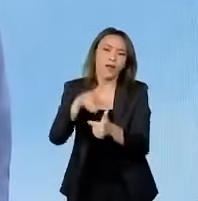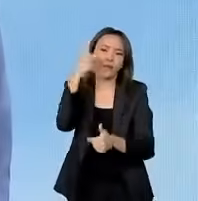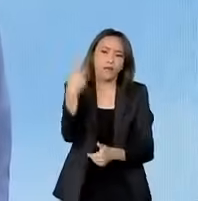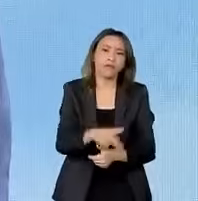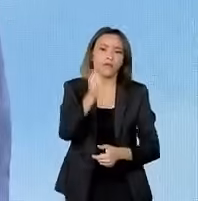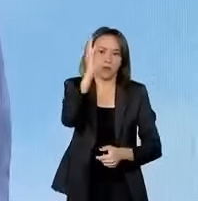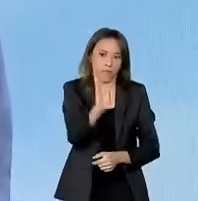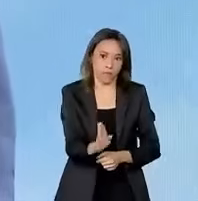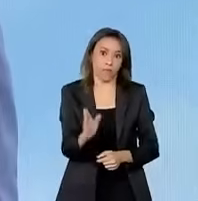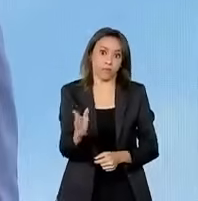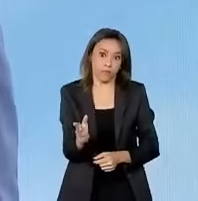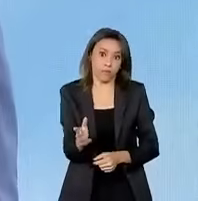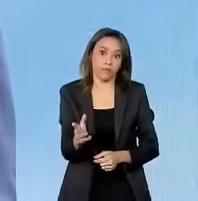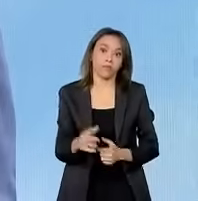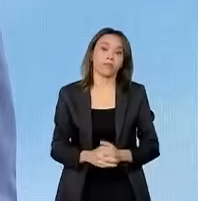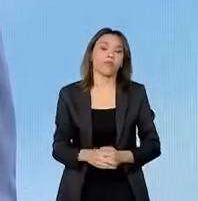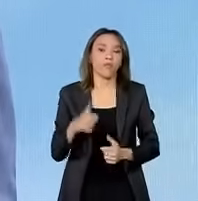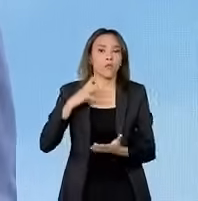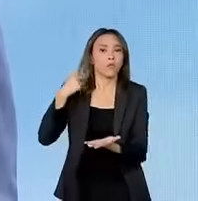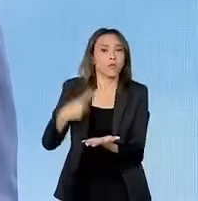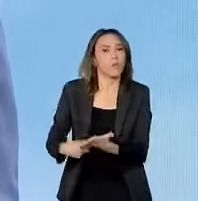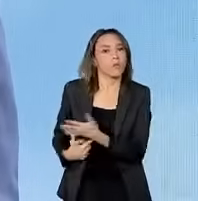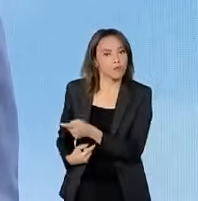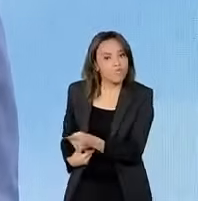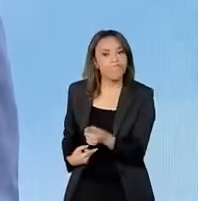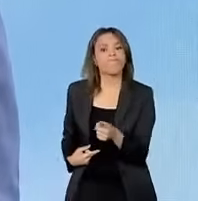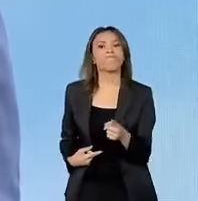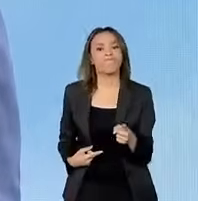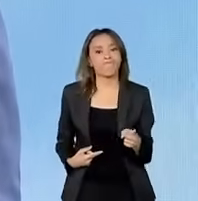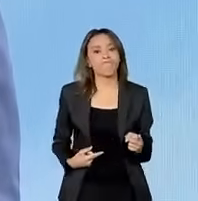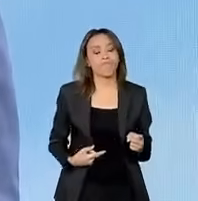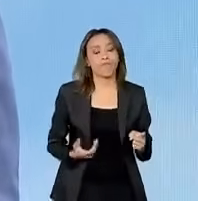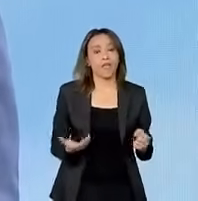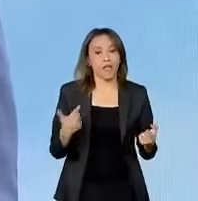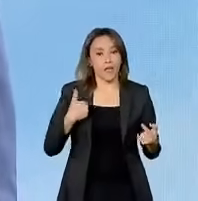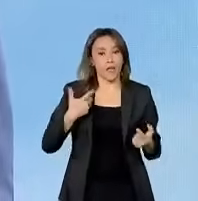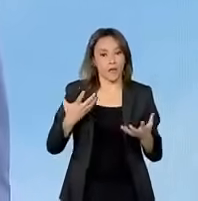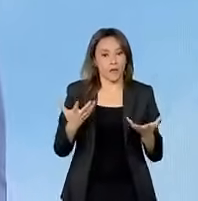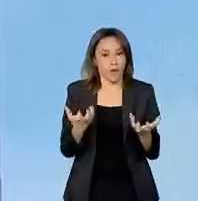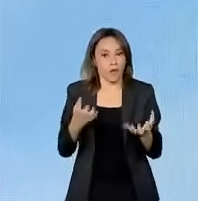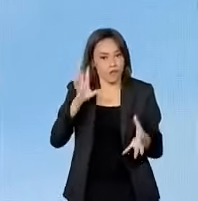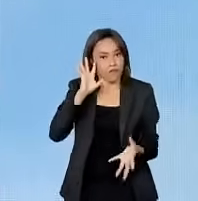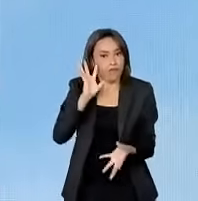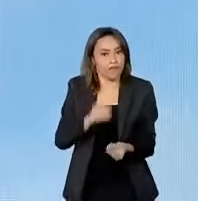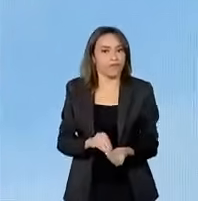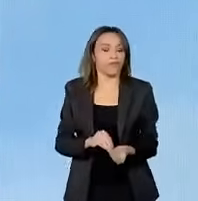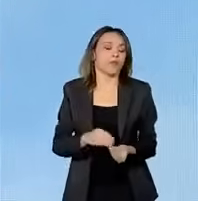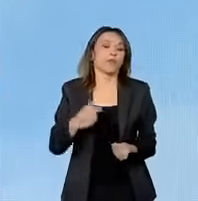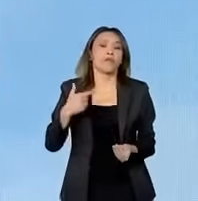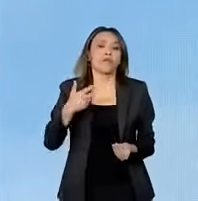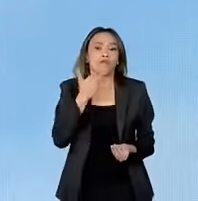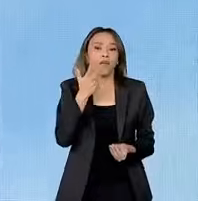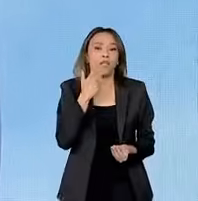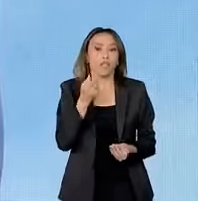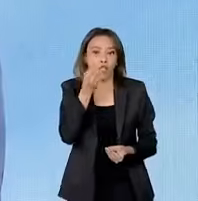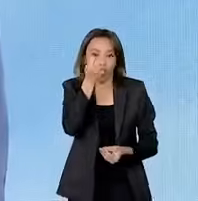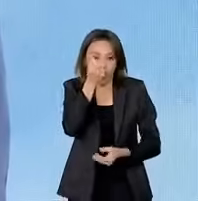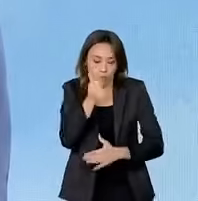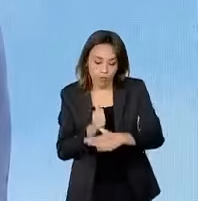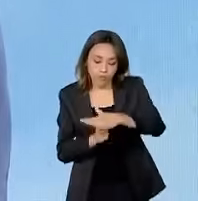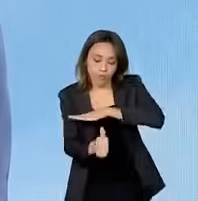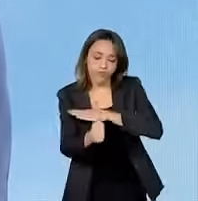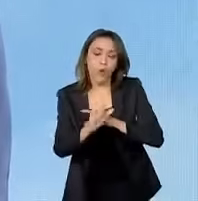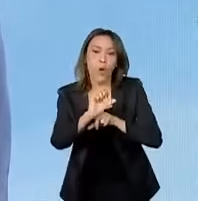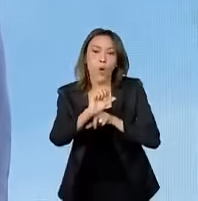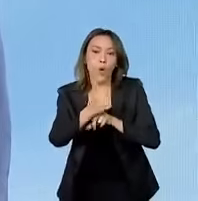país. Eu queria terminar dizendo que os investimentos totais aqui são de